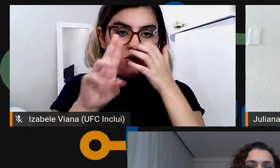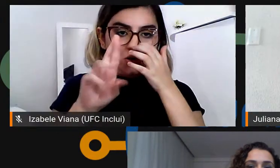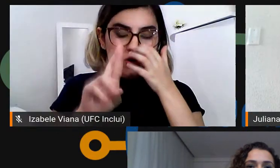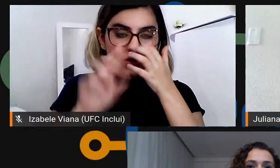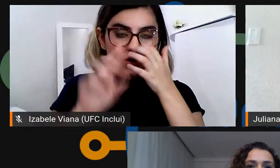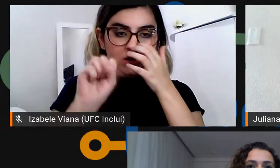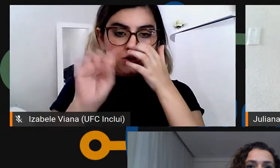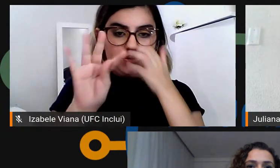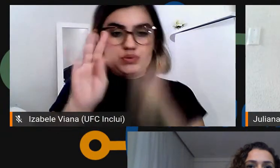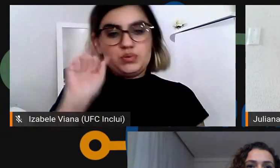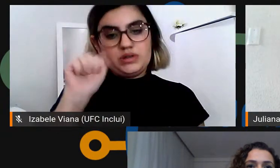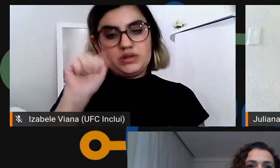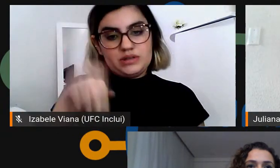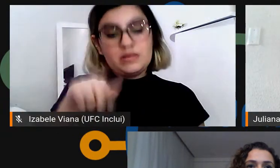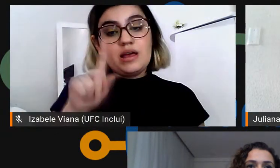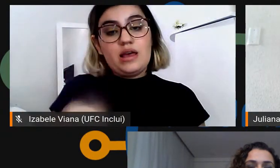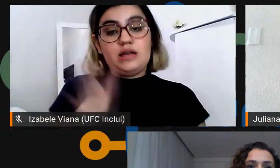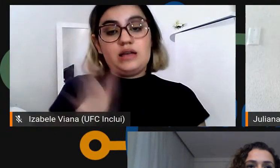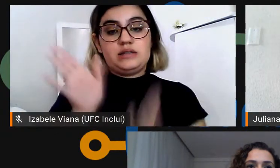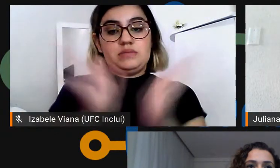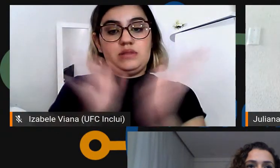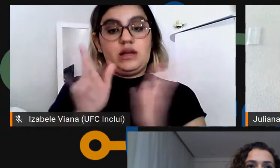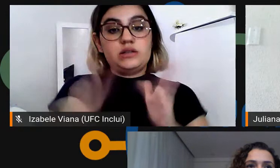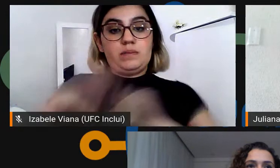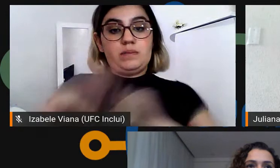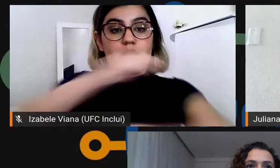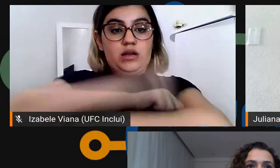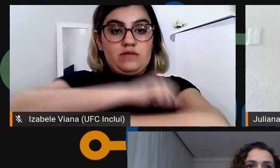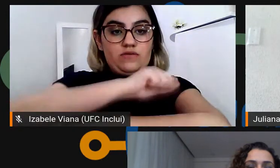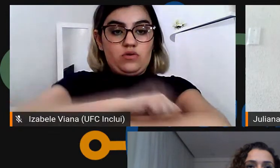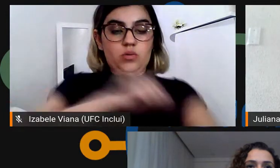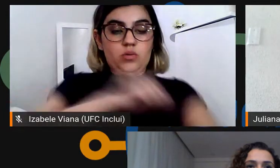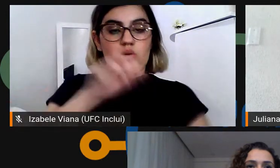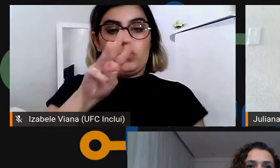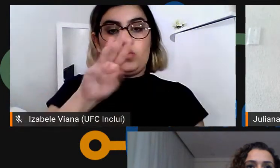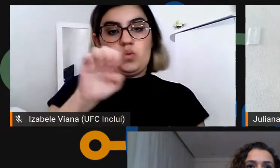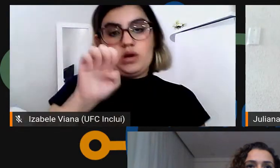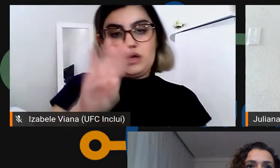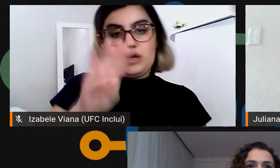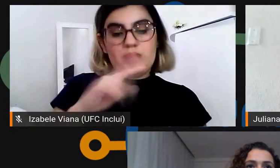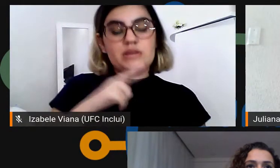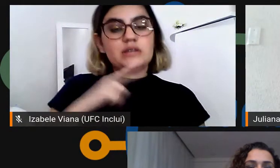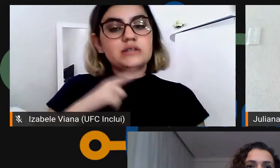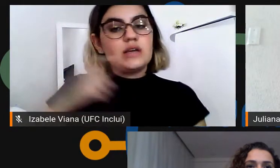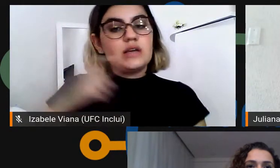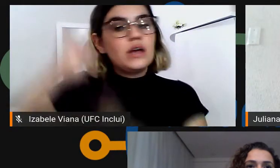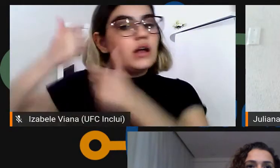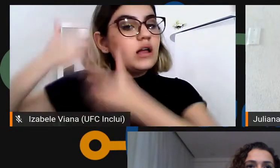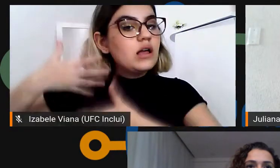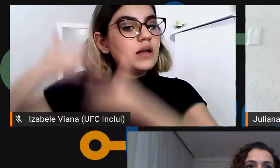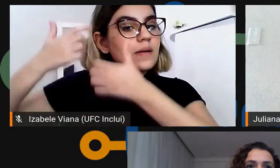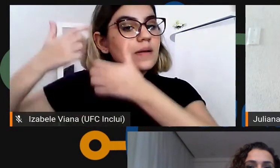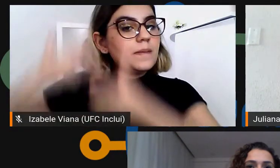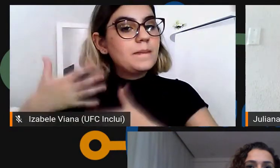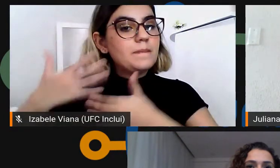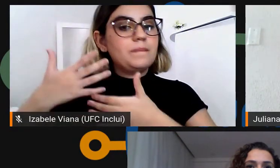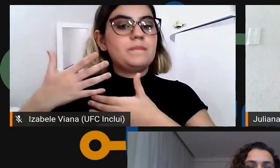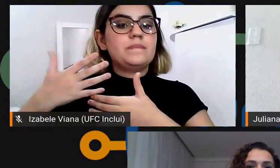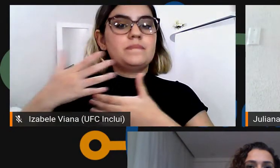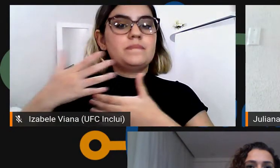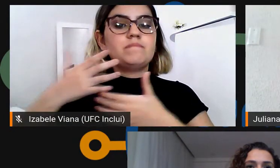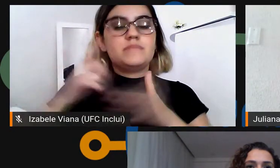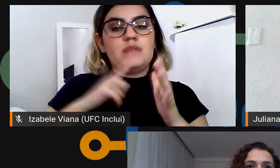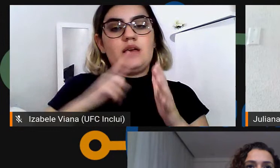uma plataforma web que, através da qual é feita a descrição das imagens em palavras, para que as pessoas que